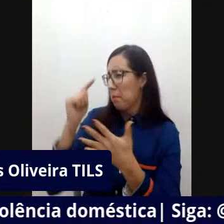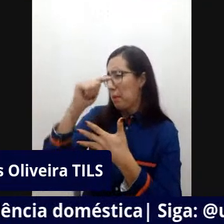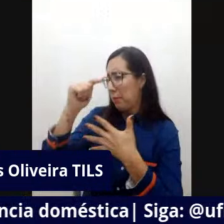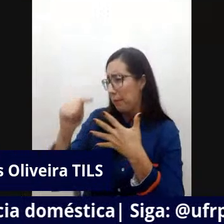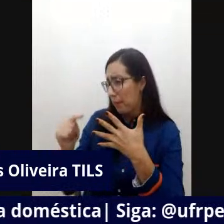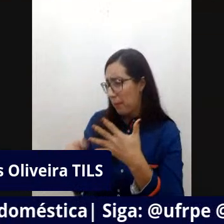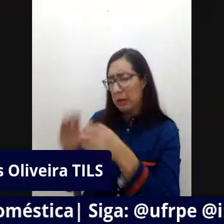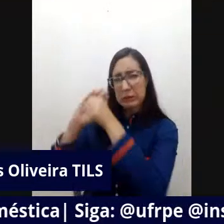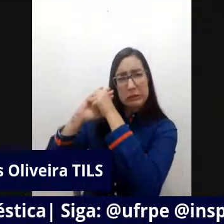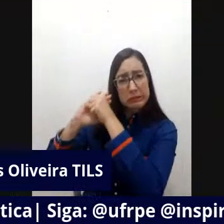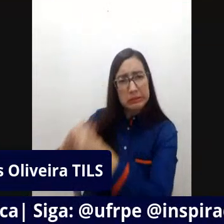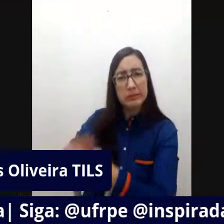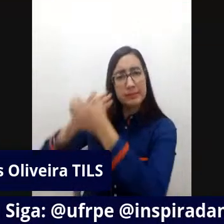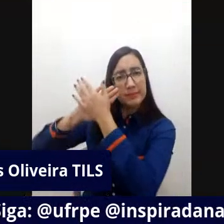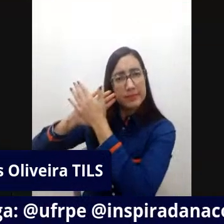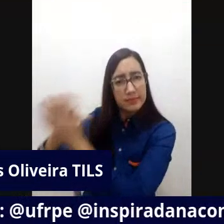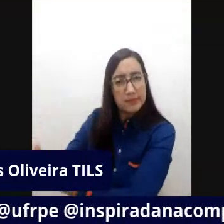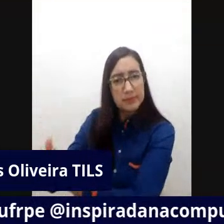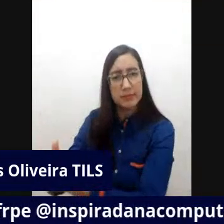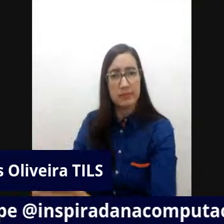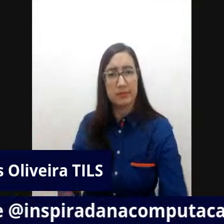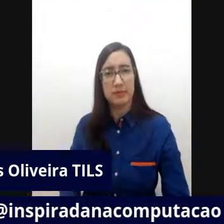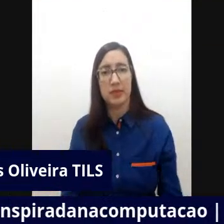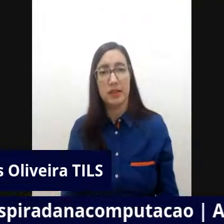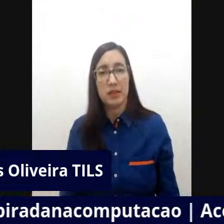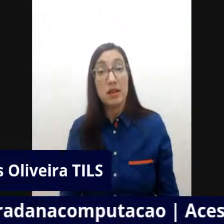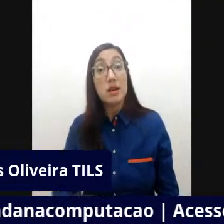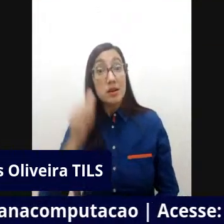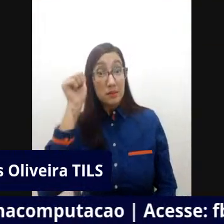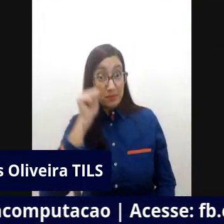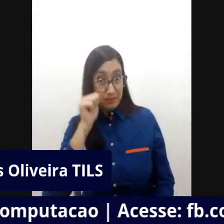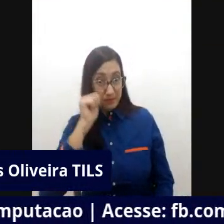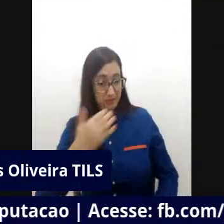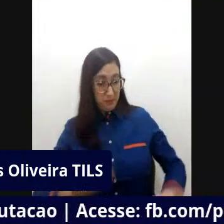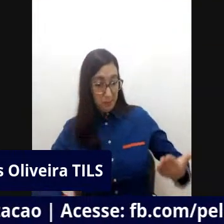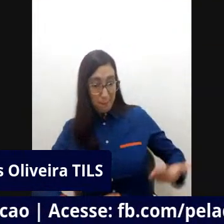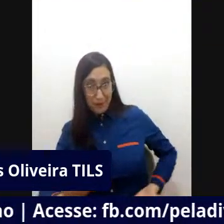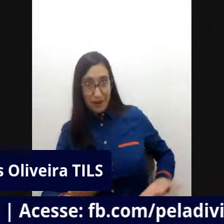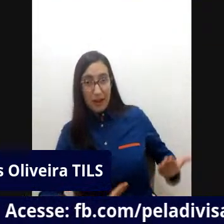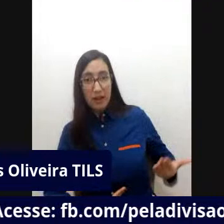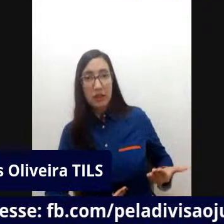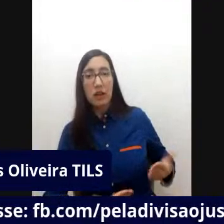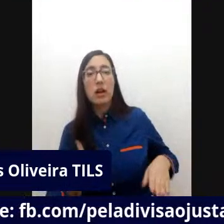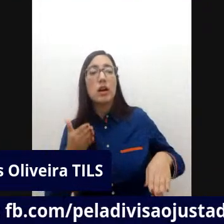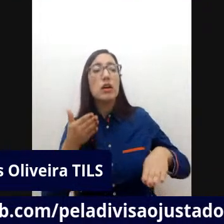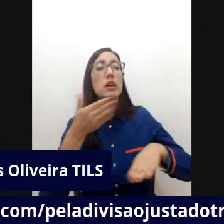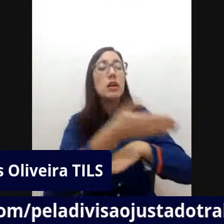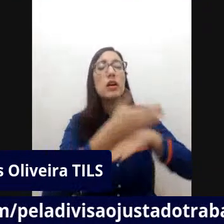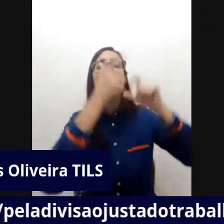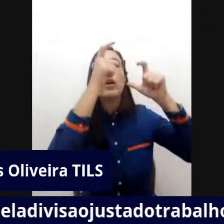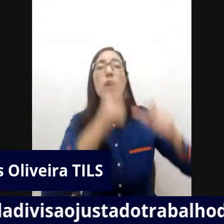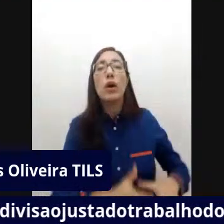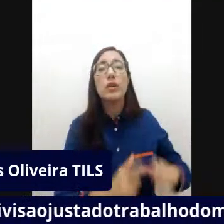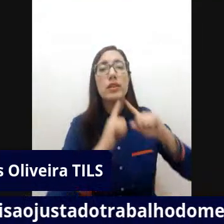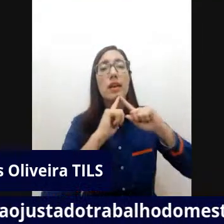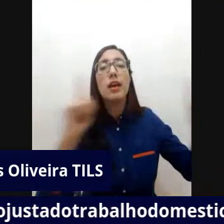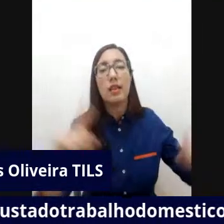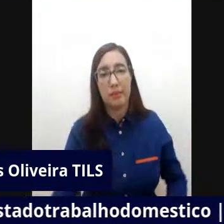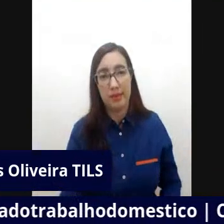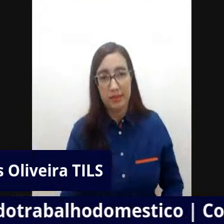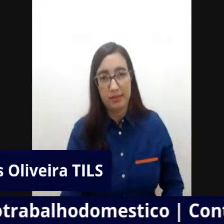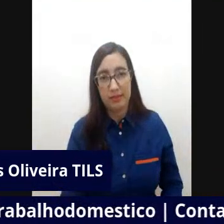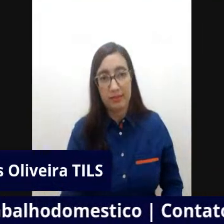Mas o Brasil é o país que acredito que tem o maior número de trabalhadoras domésticas.